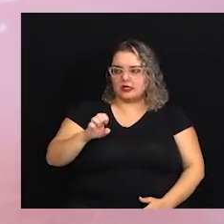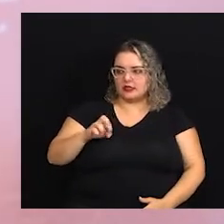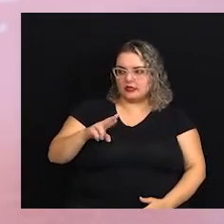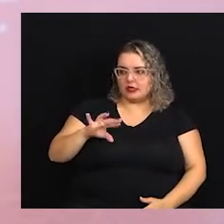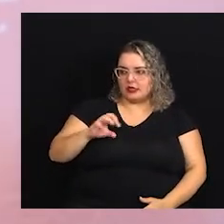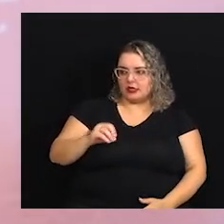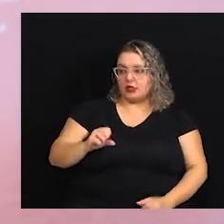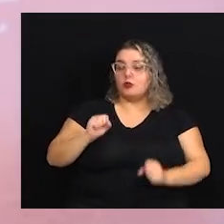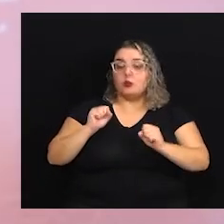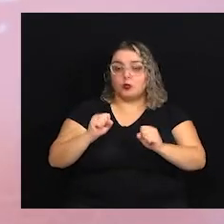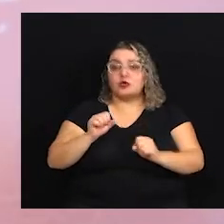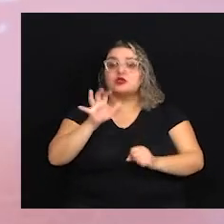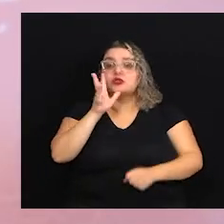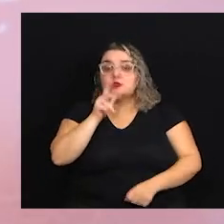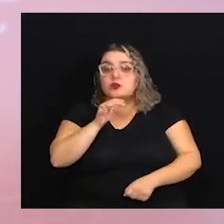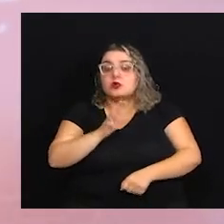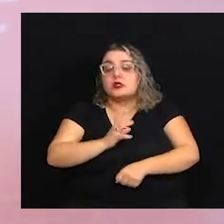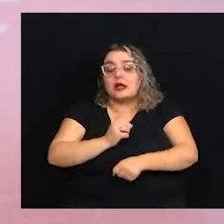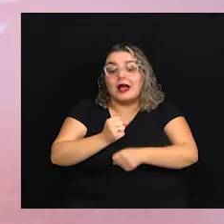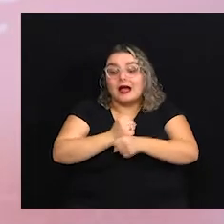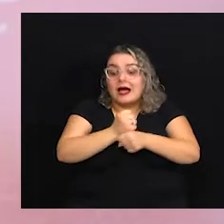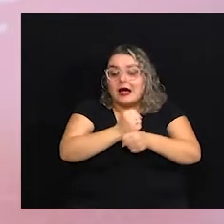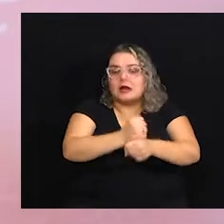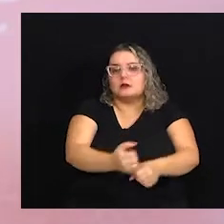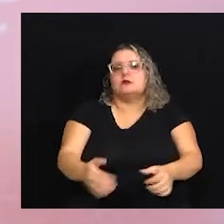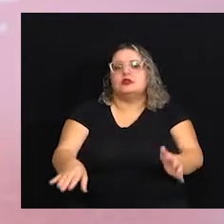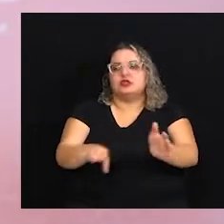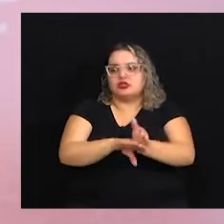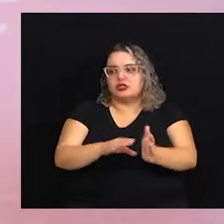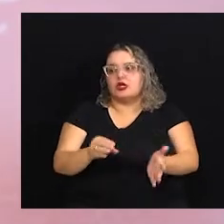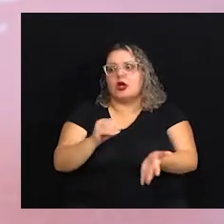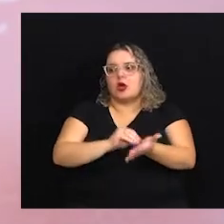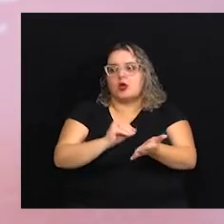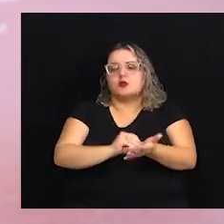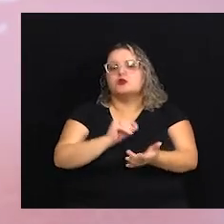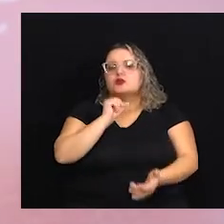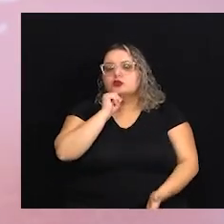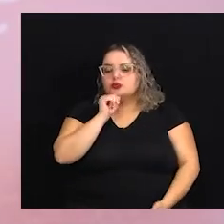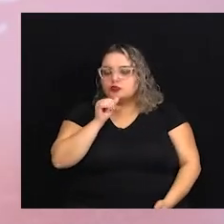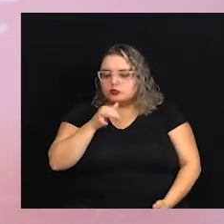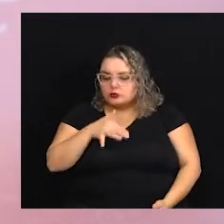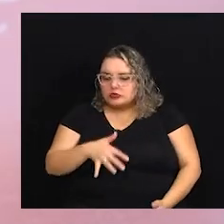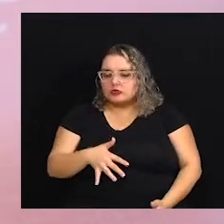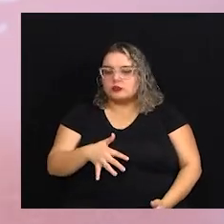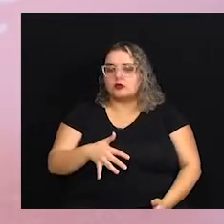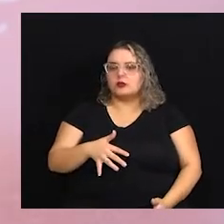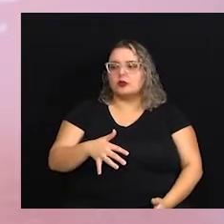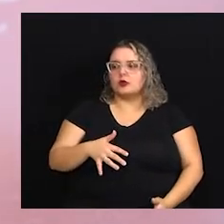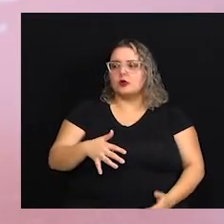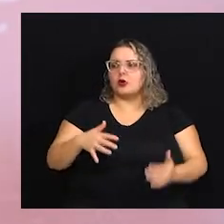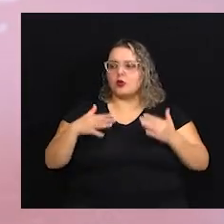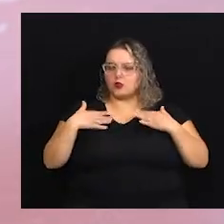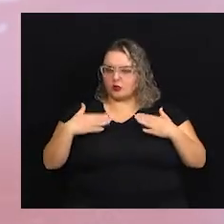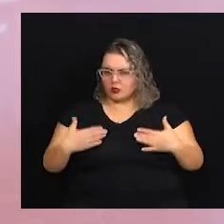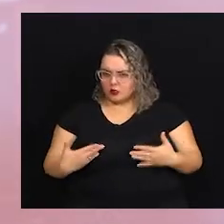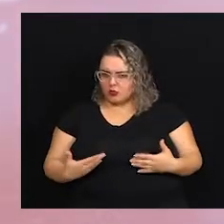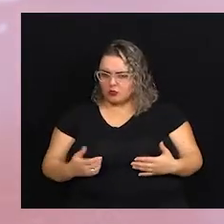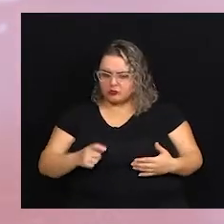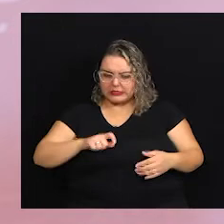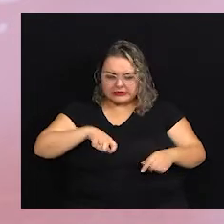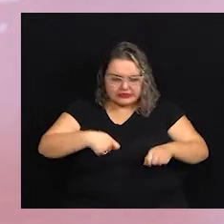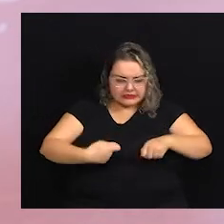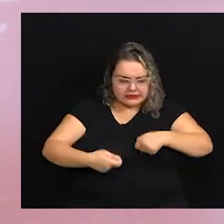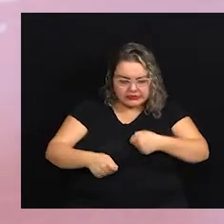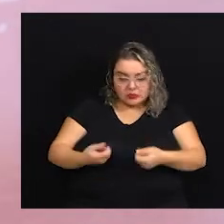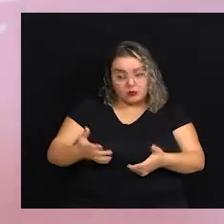né? Você falou que pode levar até anos, né? Para finalmente chegar ao dia, né? A última menstruação da mulher. O corpo dá sinais